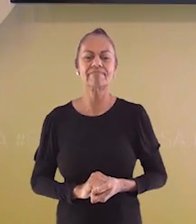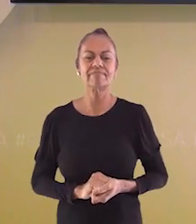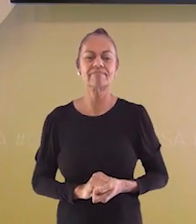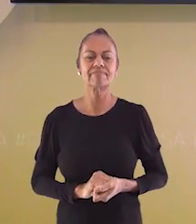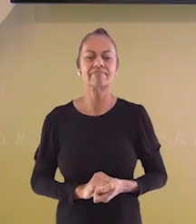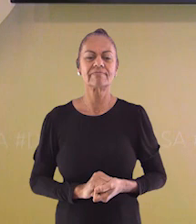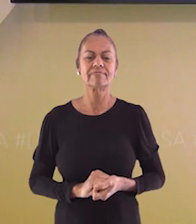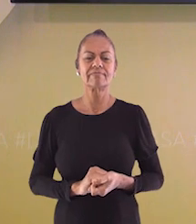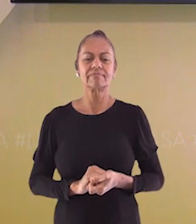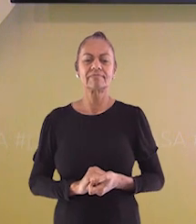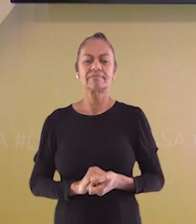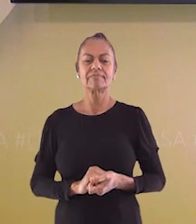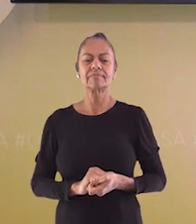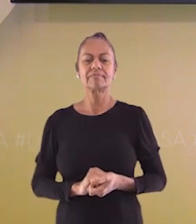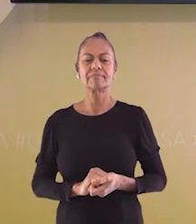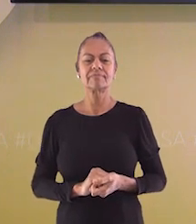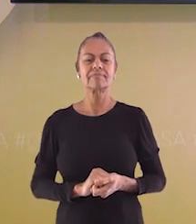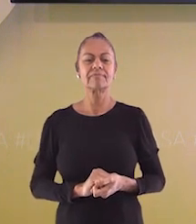próximo tema,